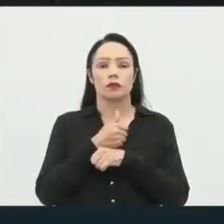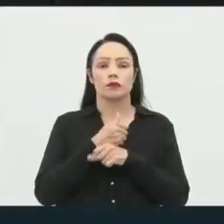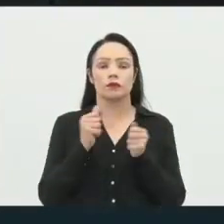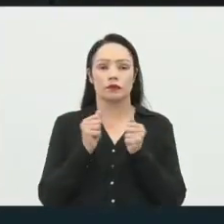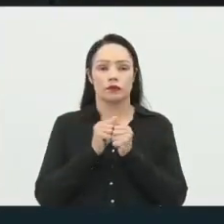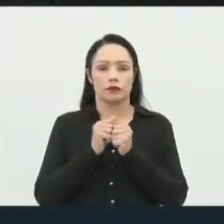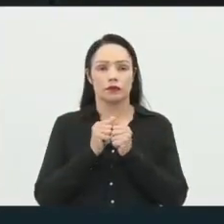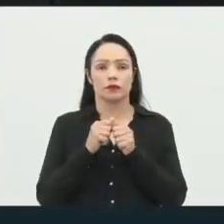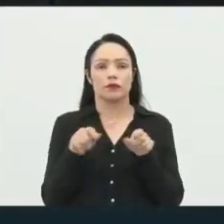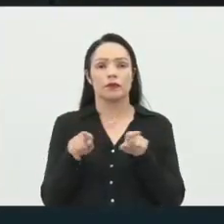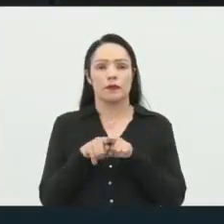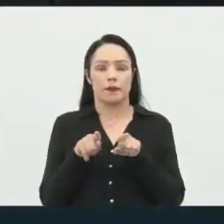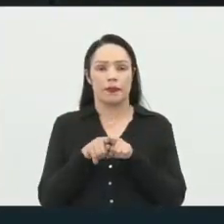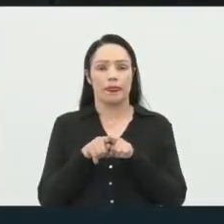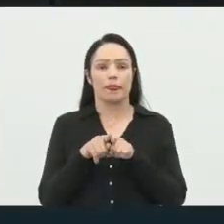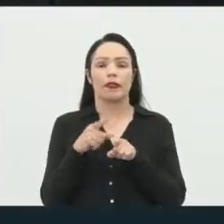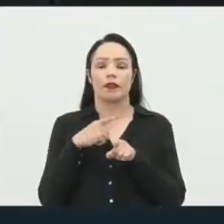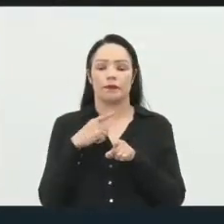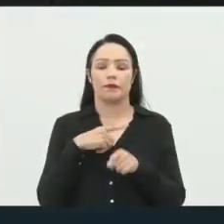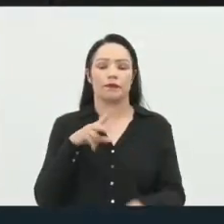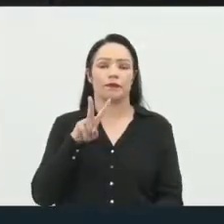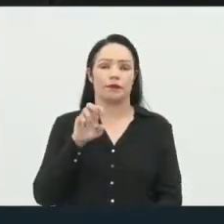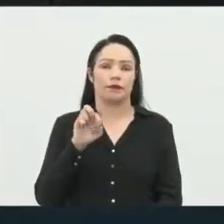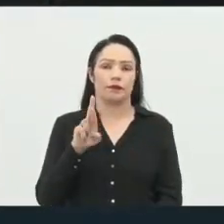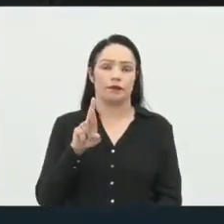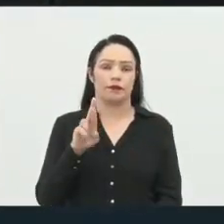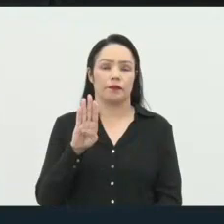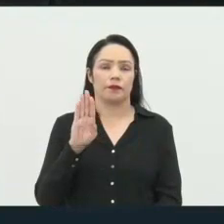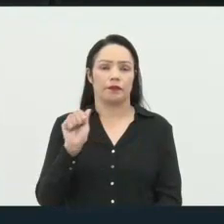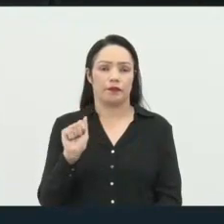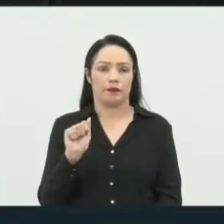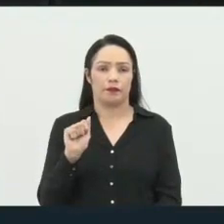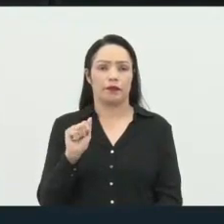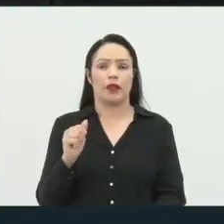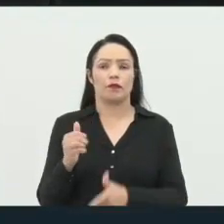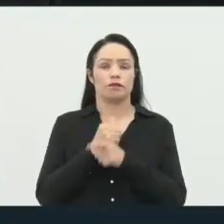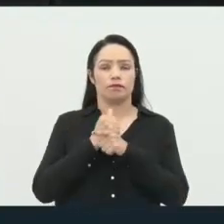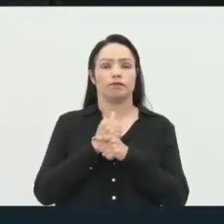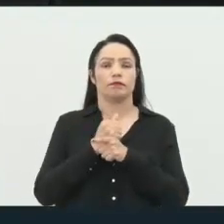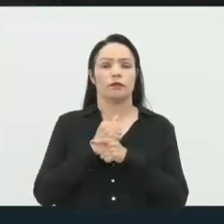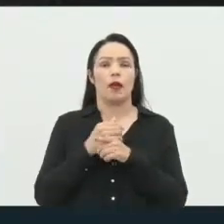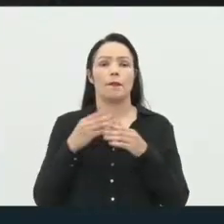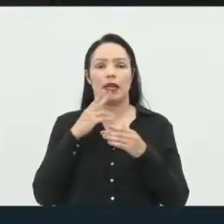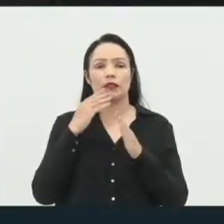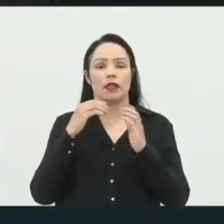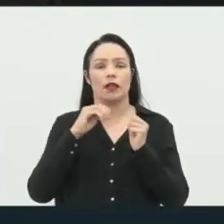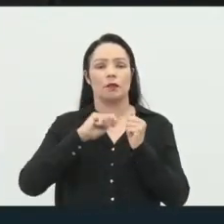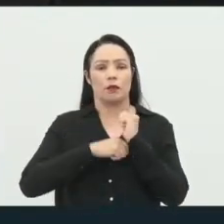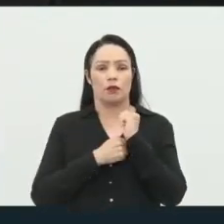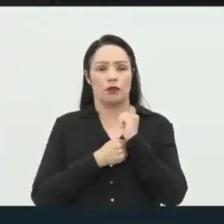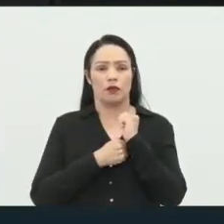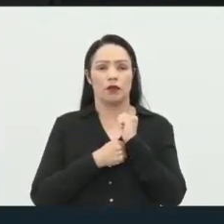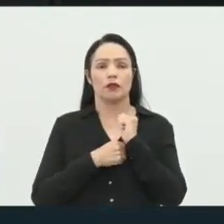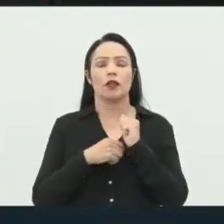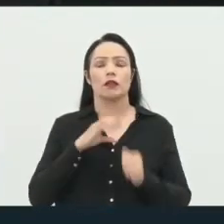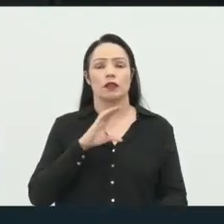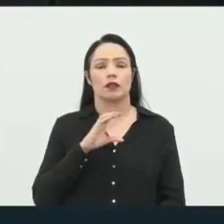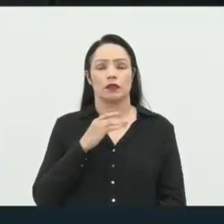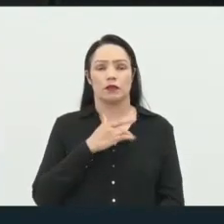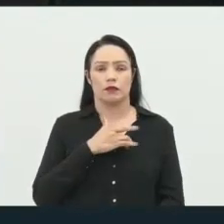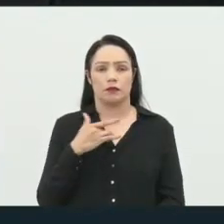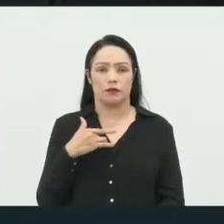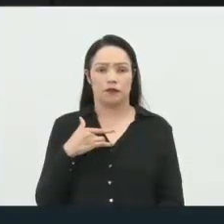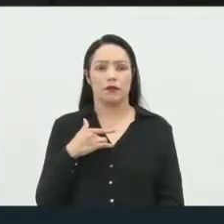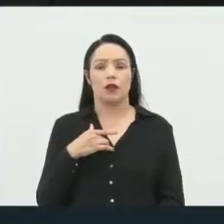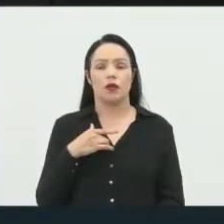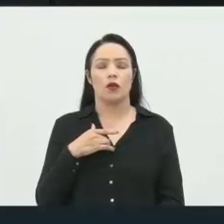estão com as suas verbas rescisória bloqueada bloqueada pelo Conselho Municipal de Saúde através da senhora Zélia